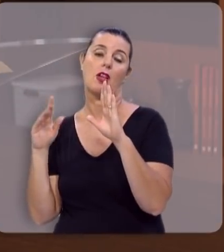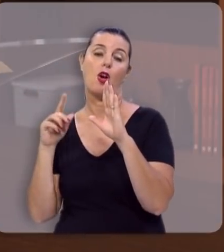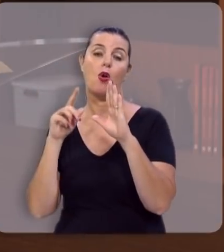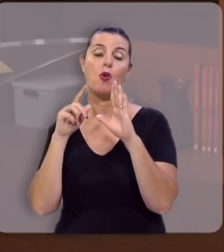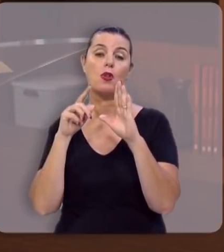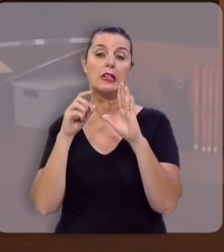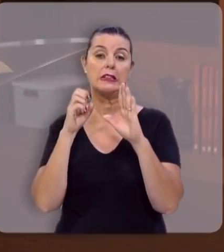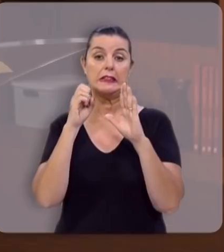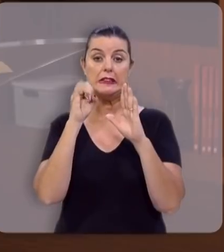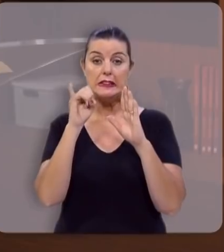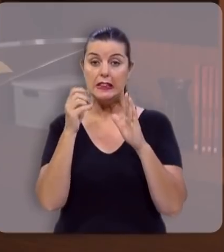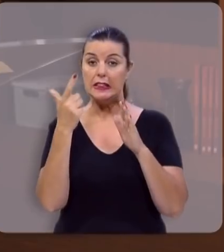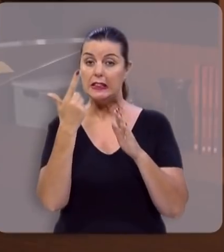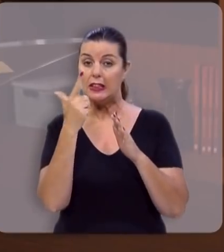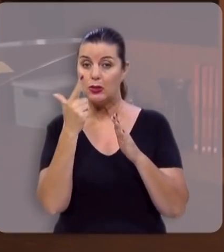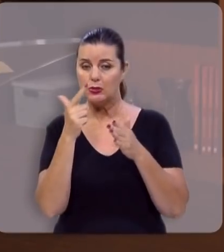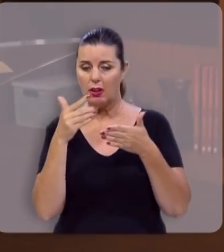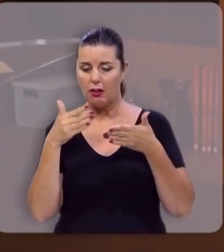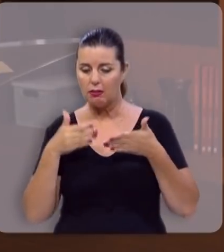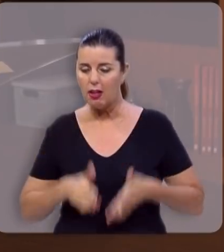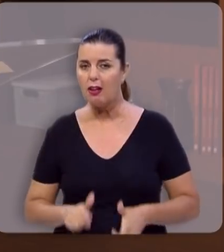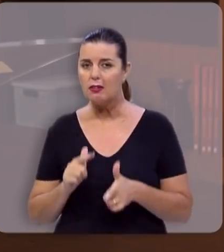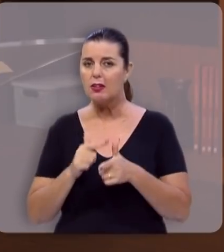você não pode ser salvo.